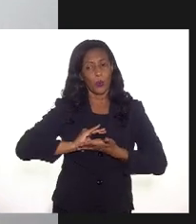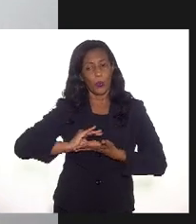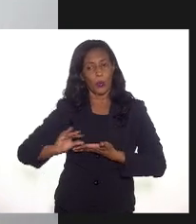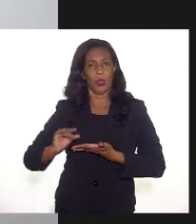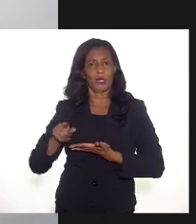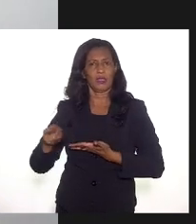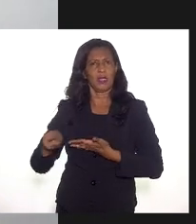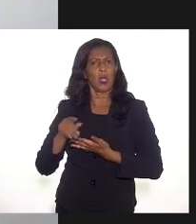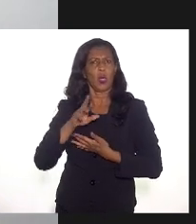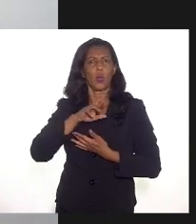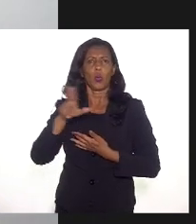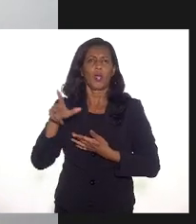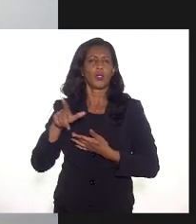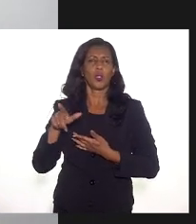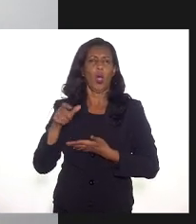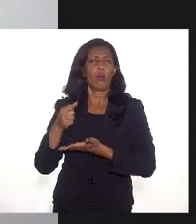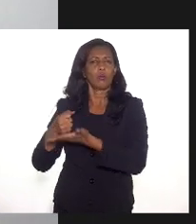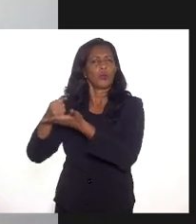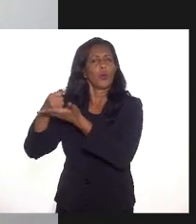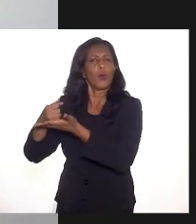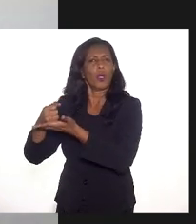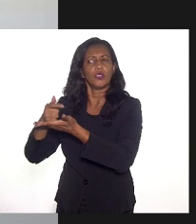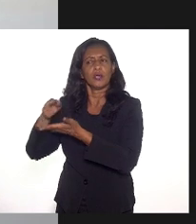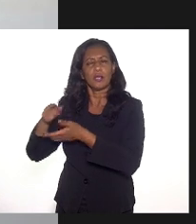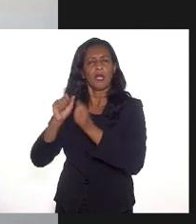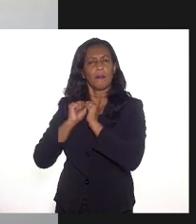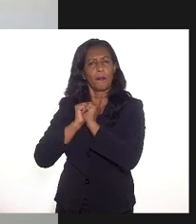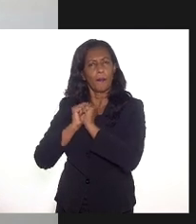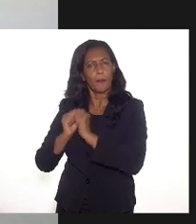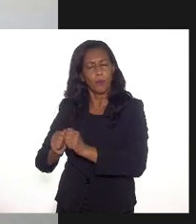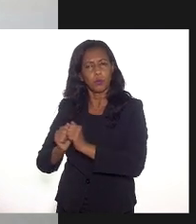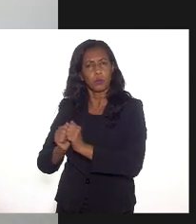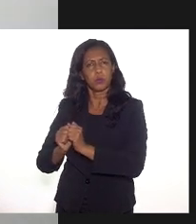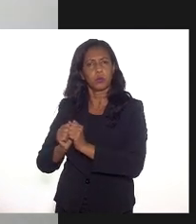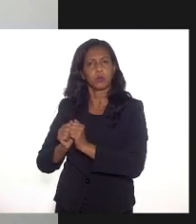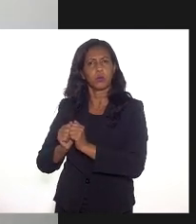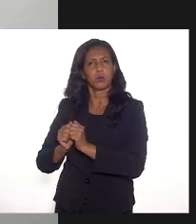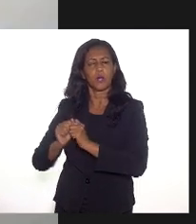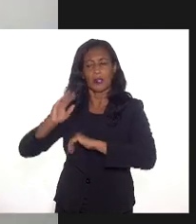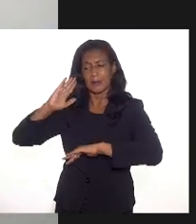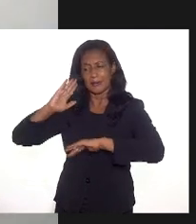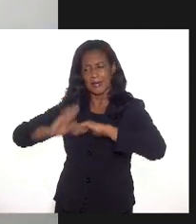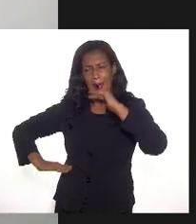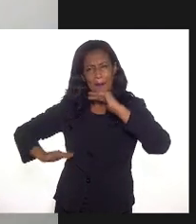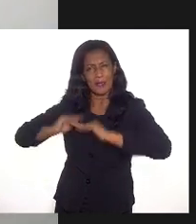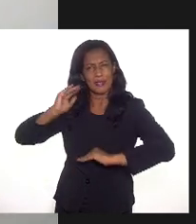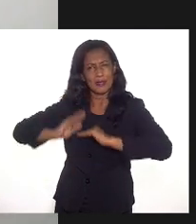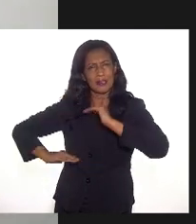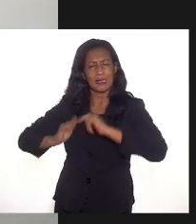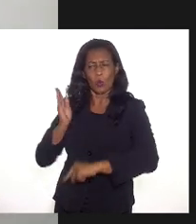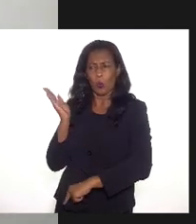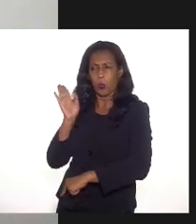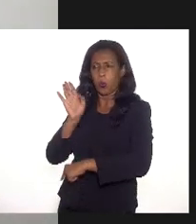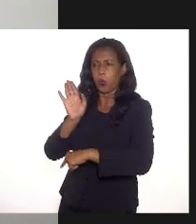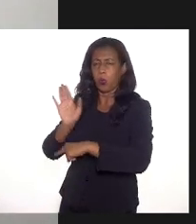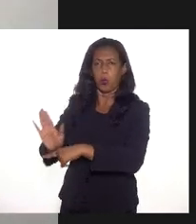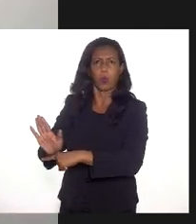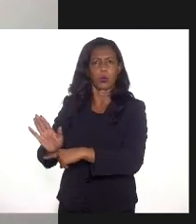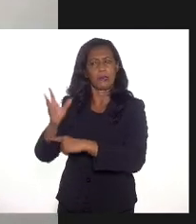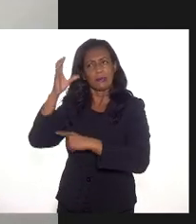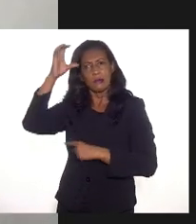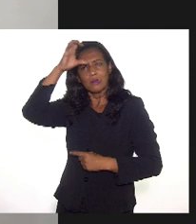venha não só com aporte financeiro, que ela possa vir com aporte de capacitação, com aporte de